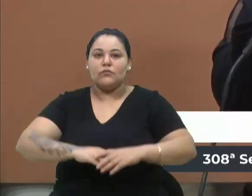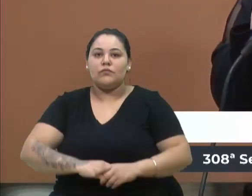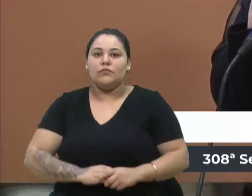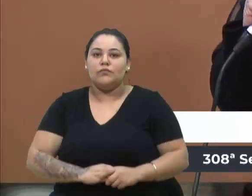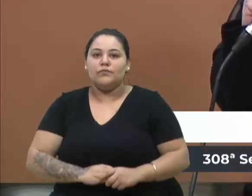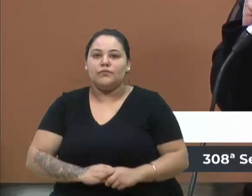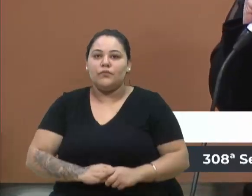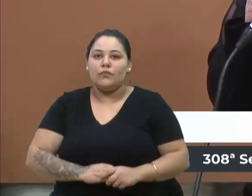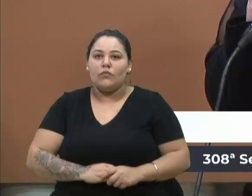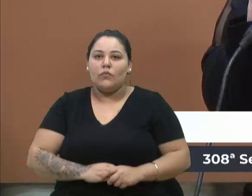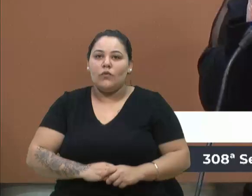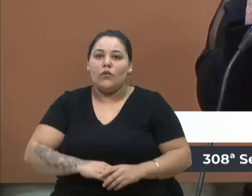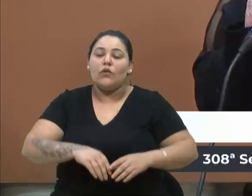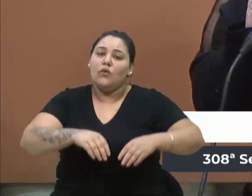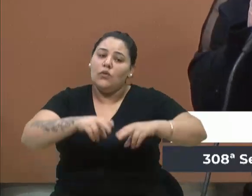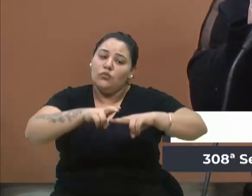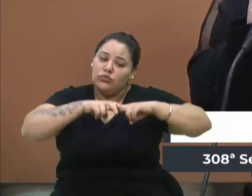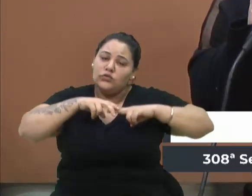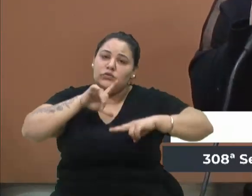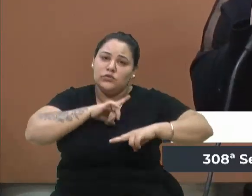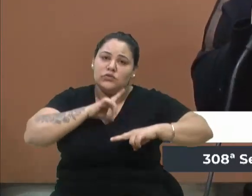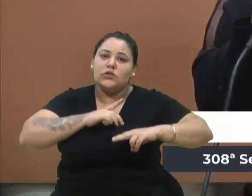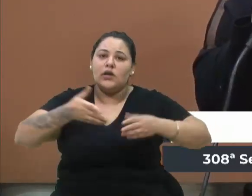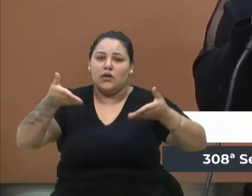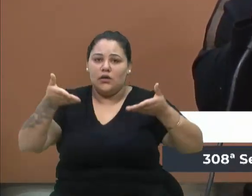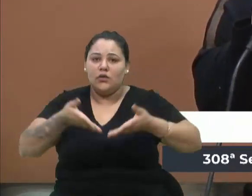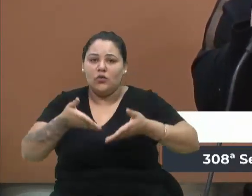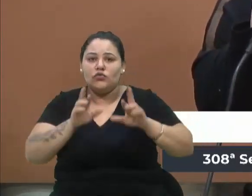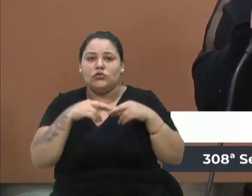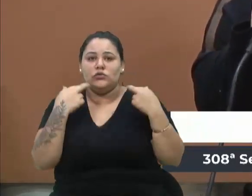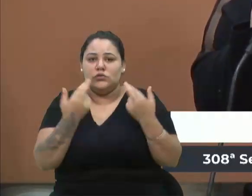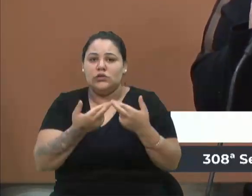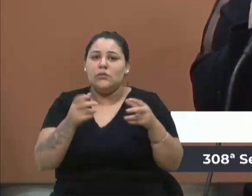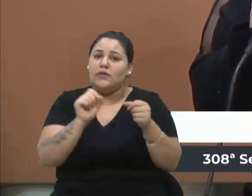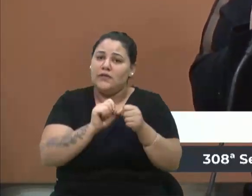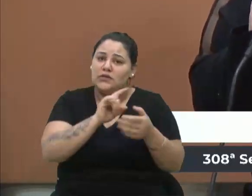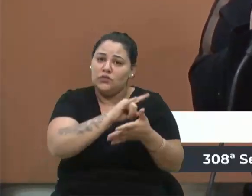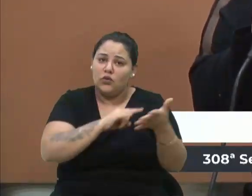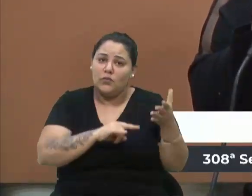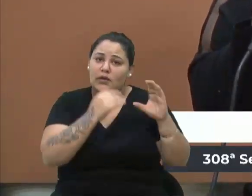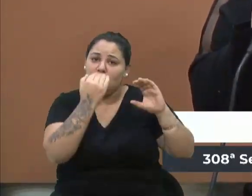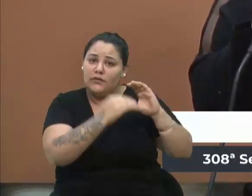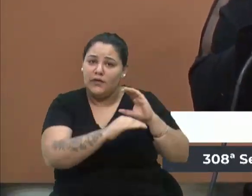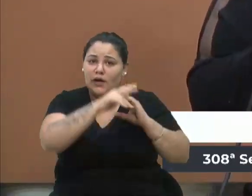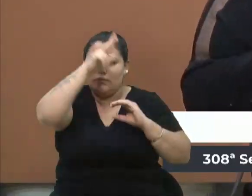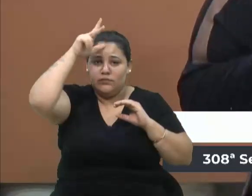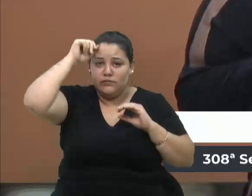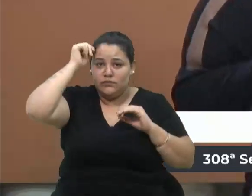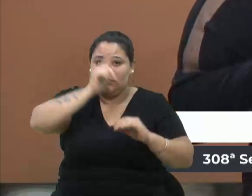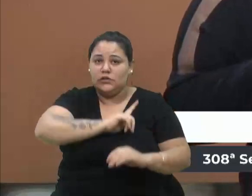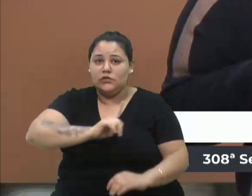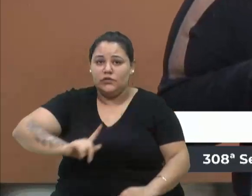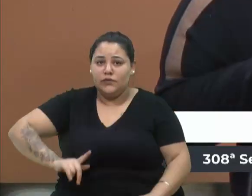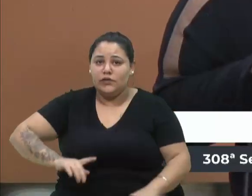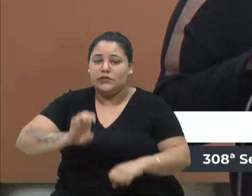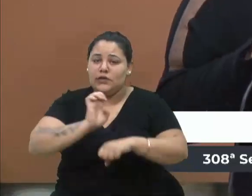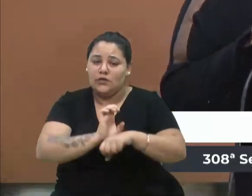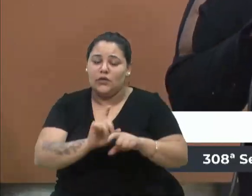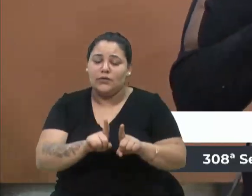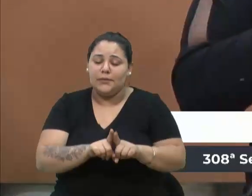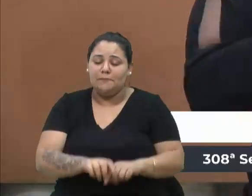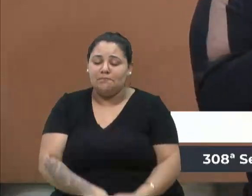reunião hoje para que se possa fazer um documento encaminhar ao governo estadual